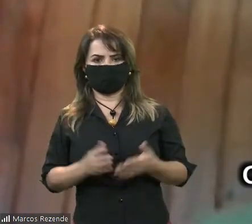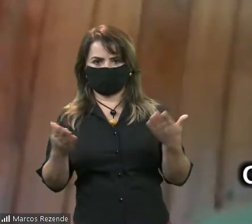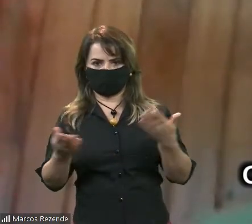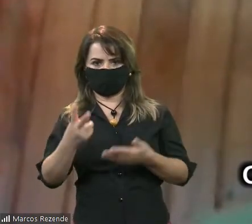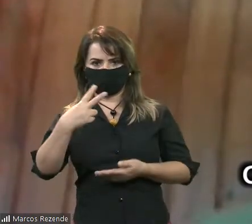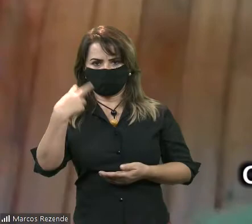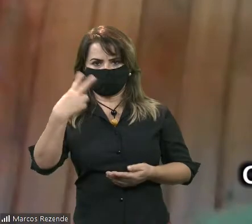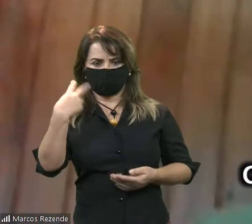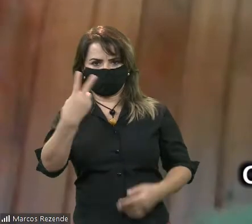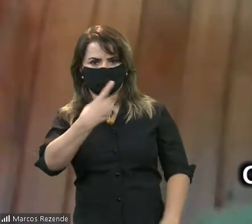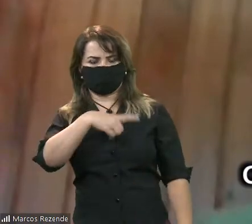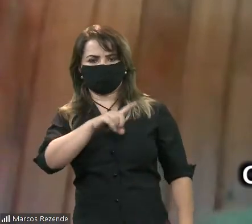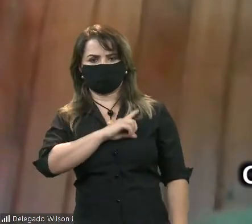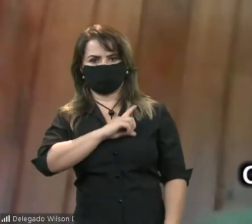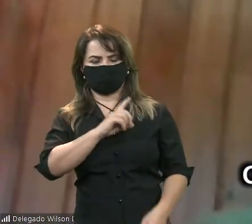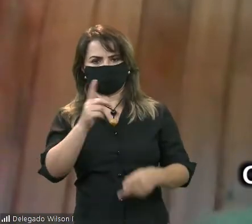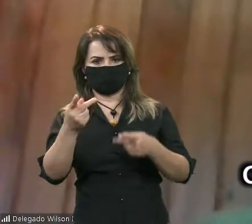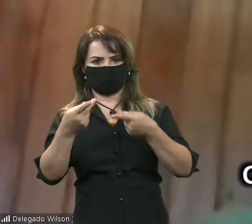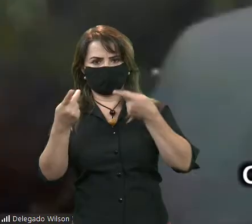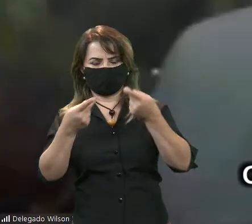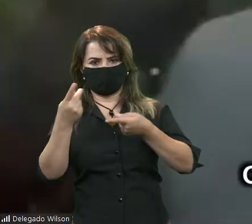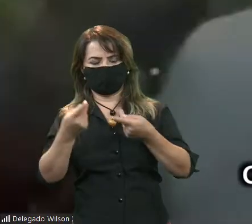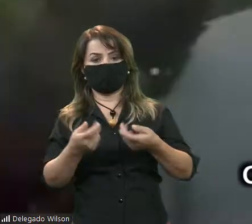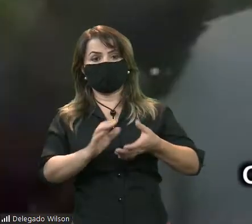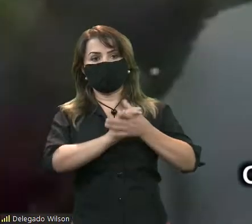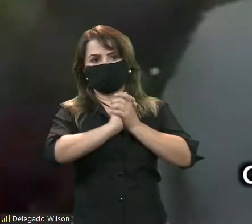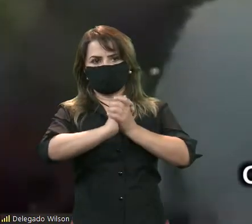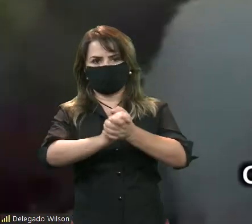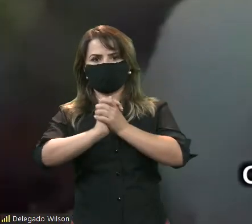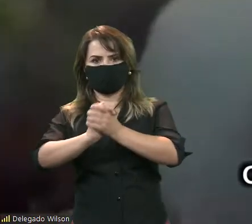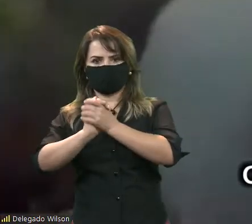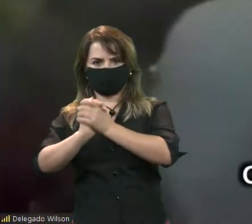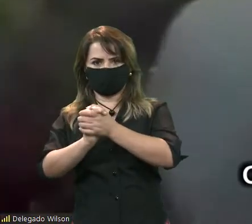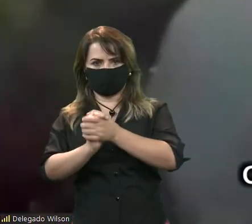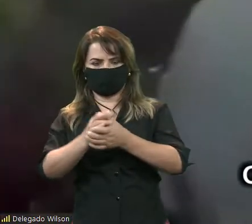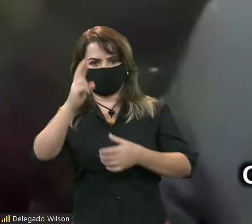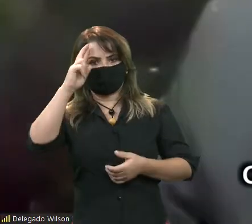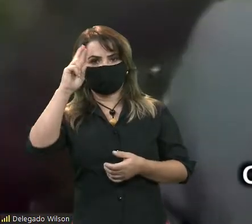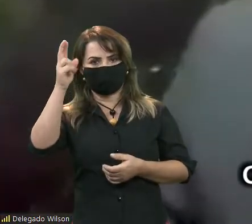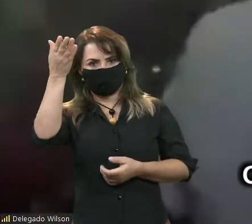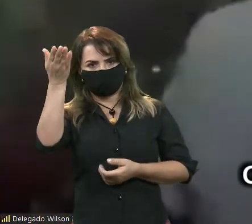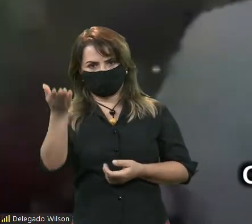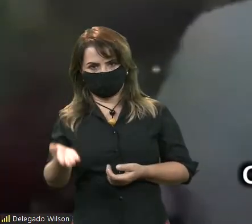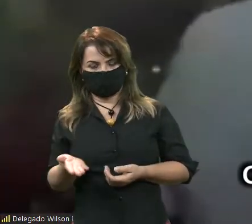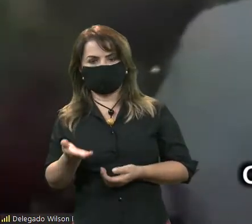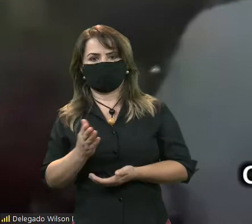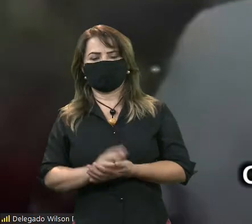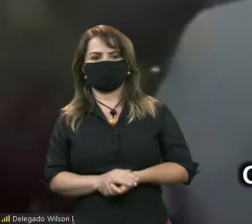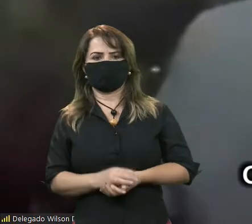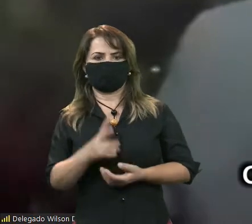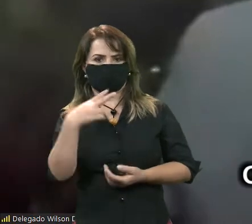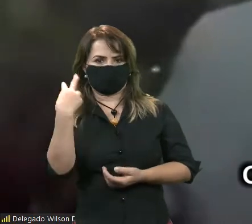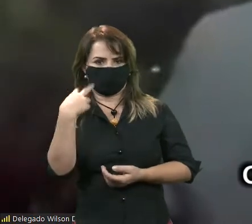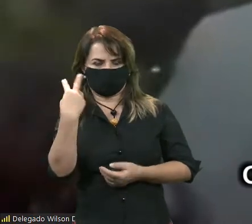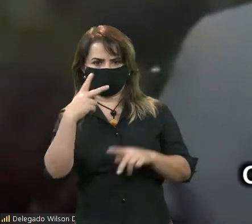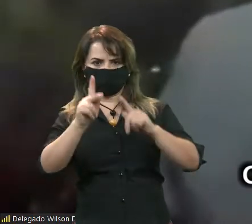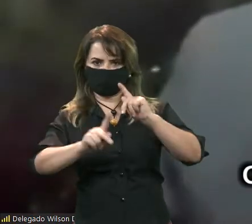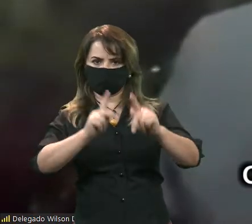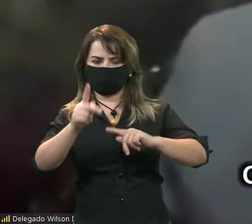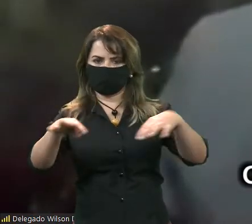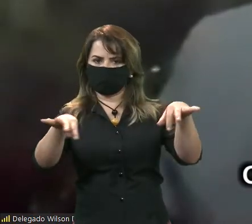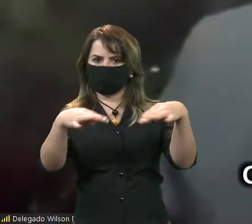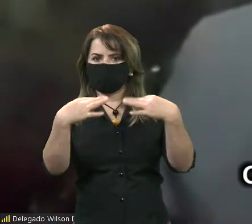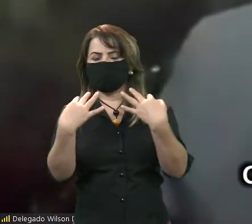Damasceno. Presidente, cumprimentar a Vossa Excelência e demais vereadores, também a população de Marília,